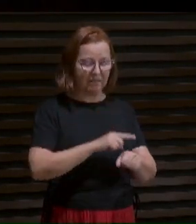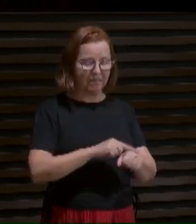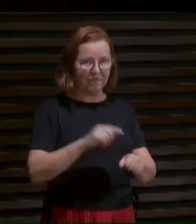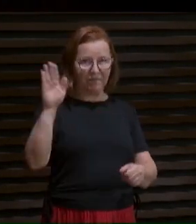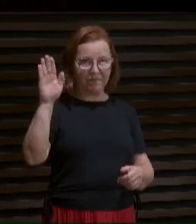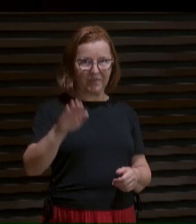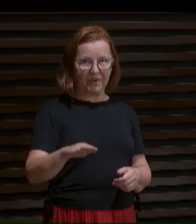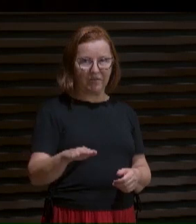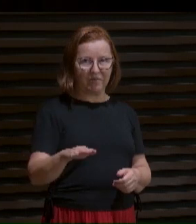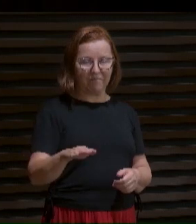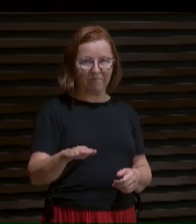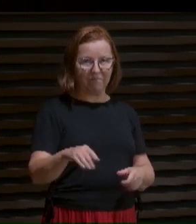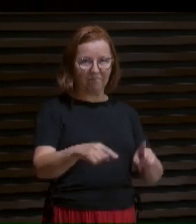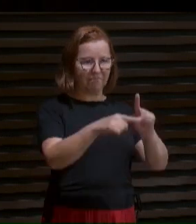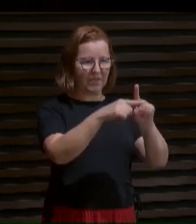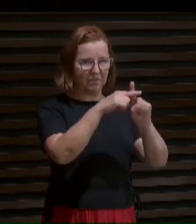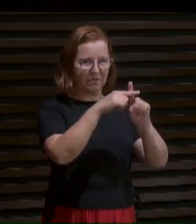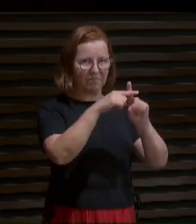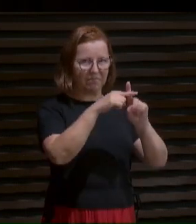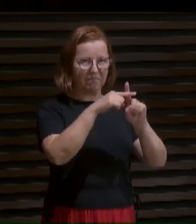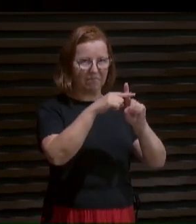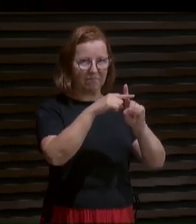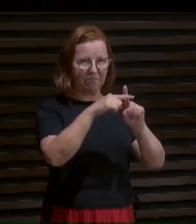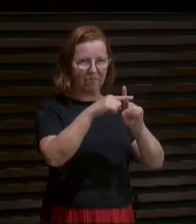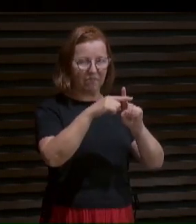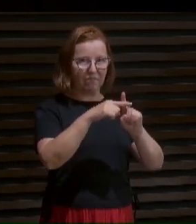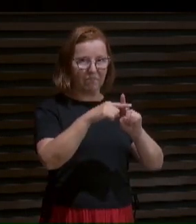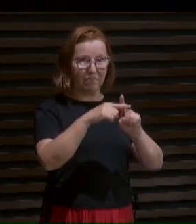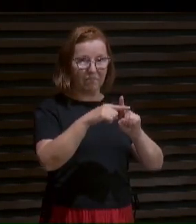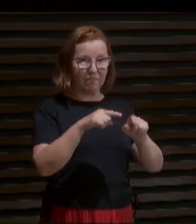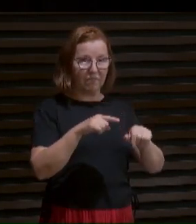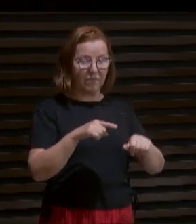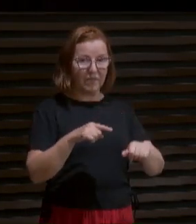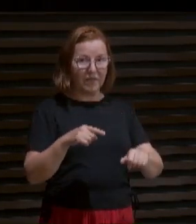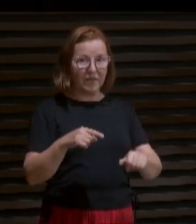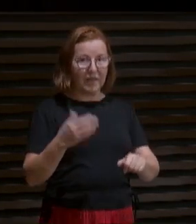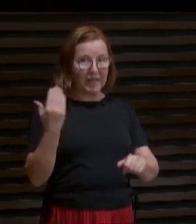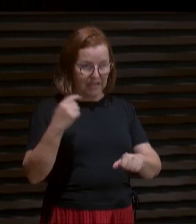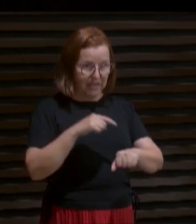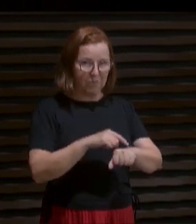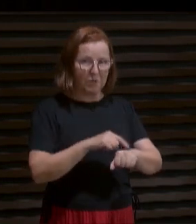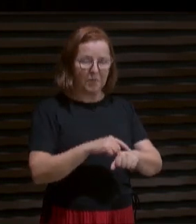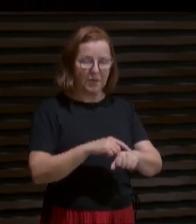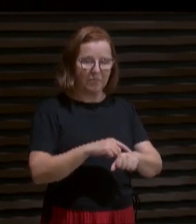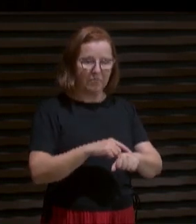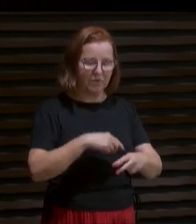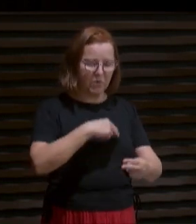Ali o universo convergiu para uma pessoa que recebia